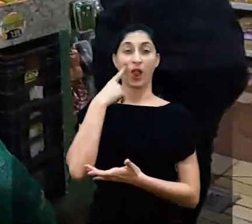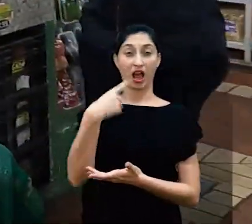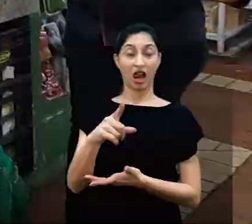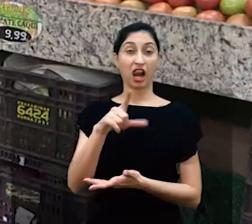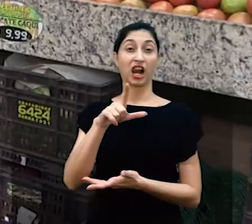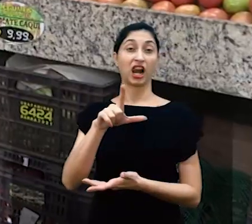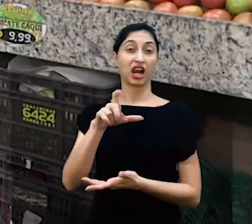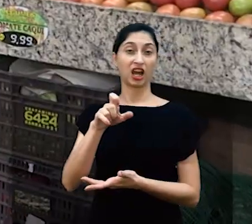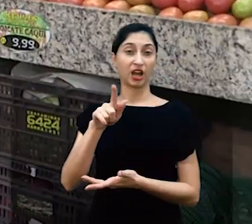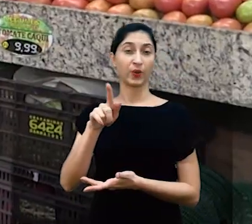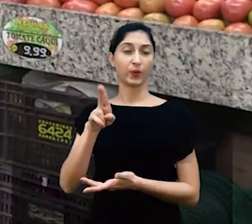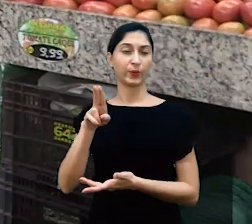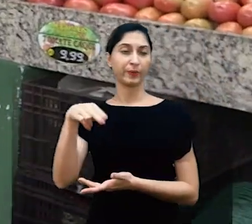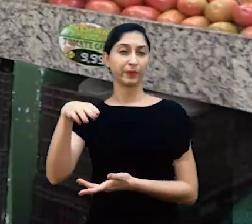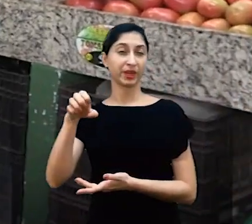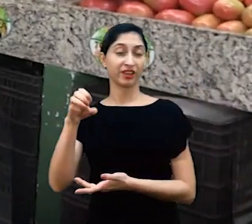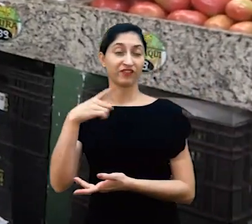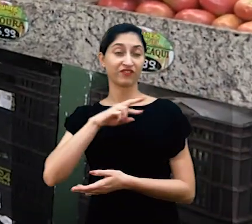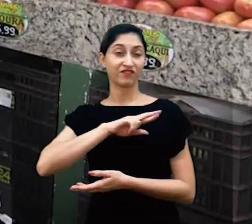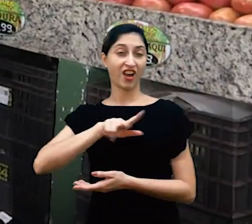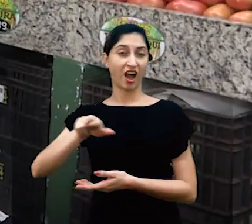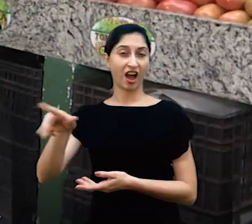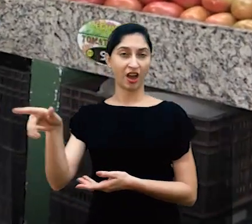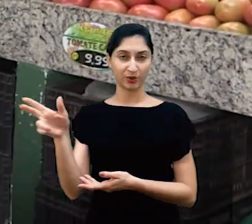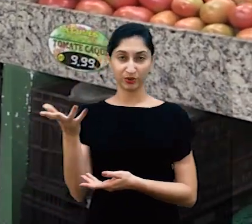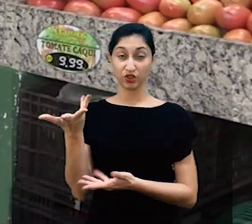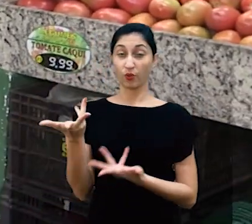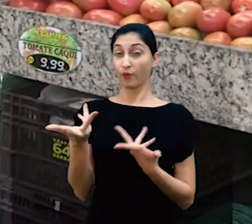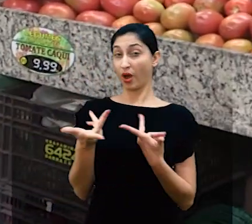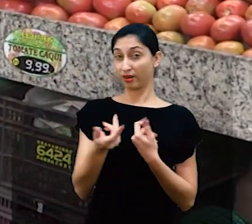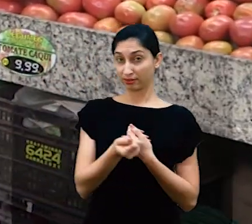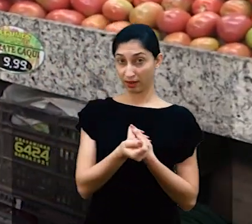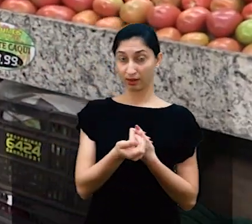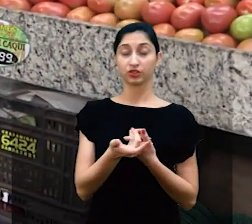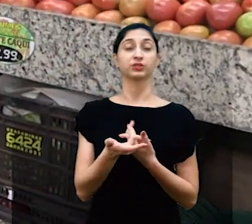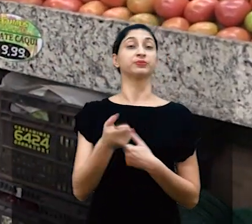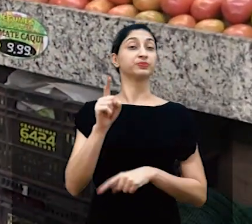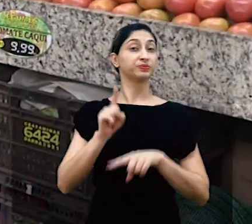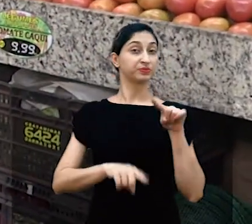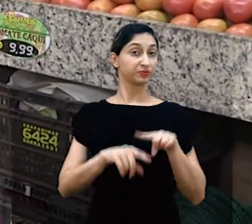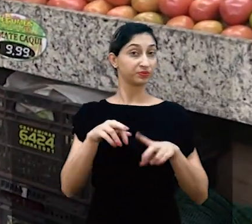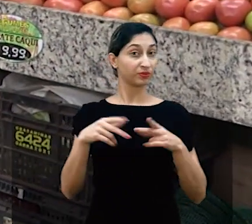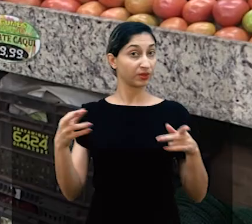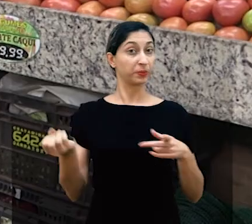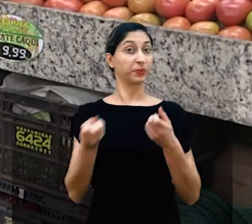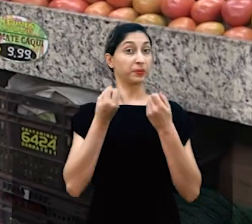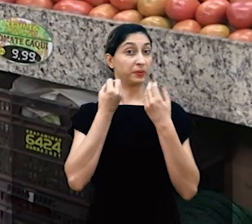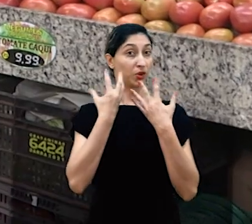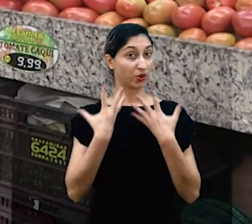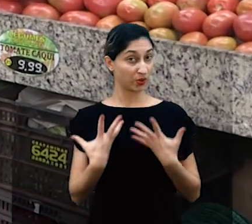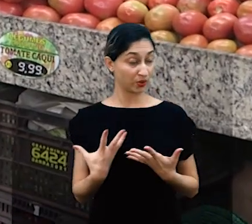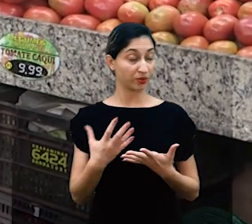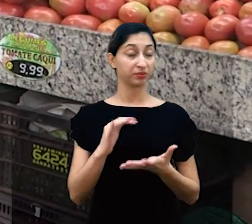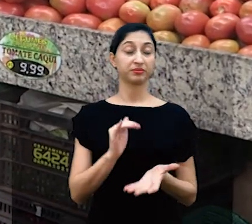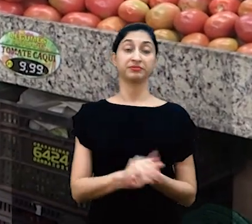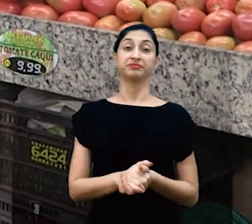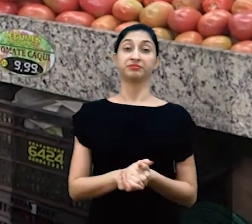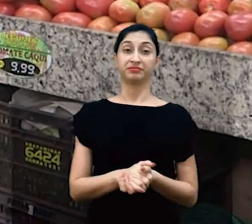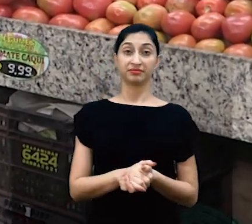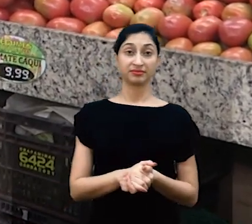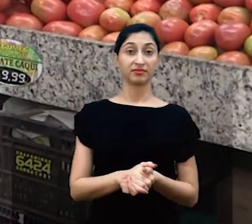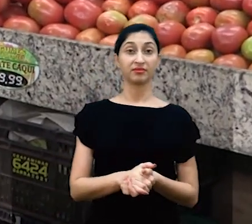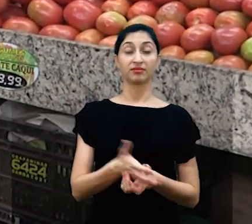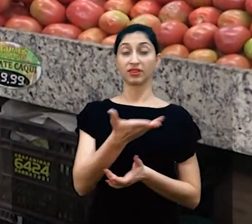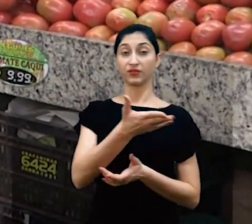Adriano, legumes diversos, de qualidade, produtos bons, diferenciado. E